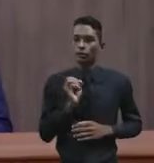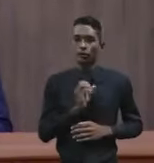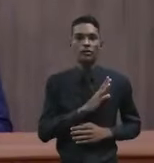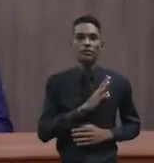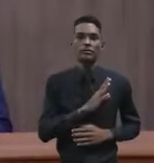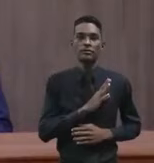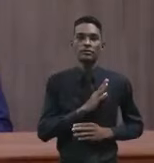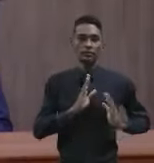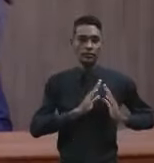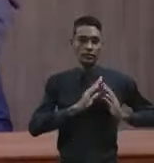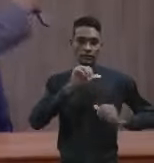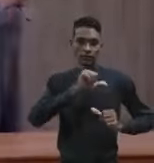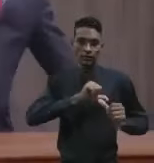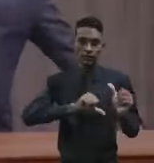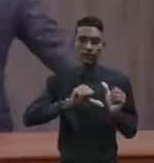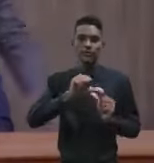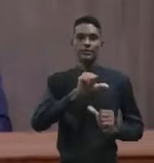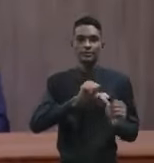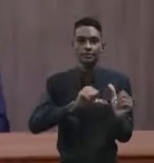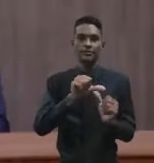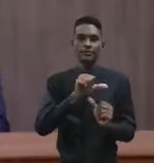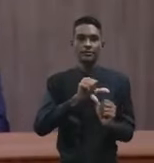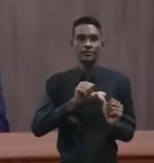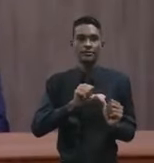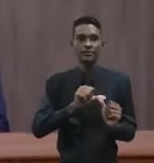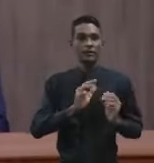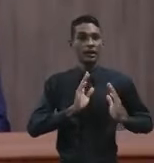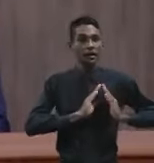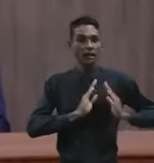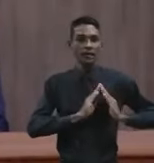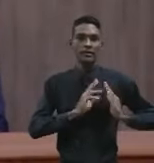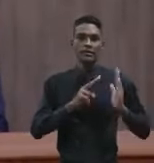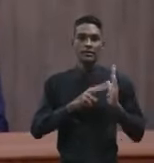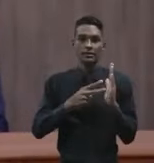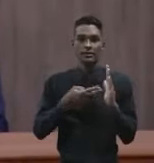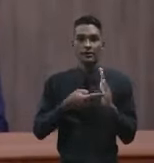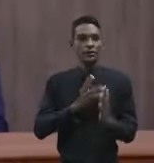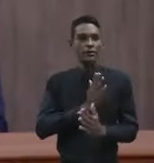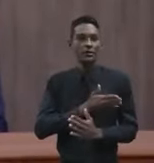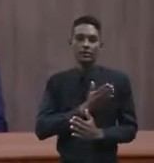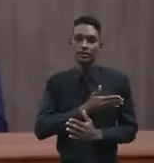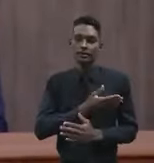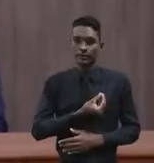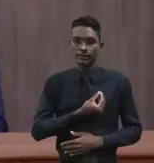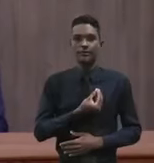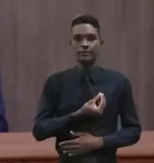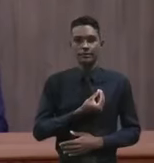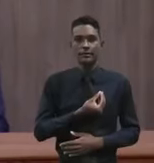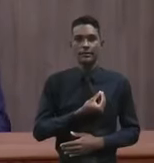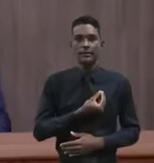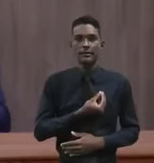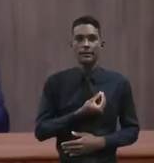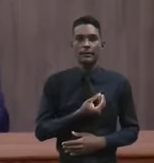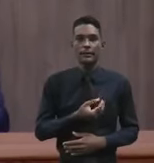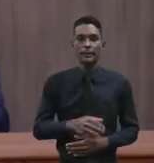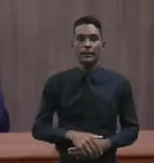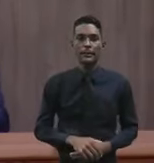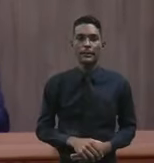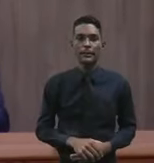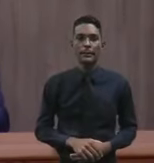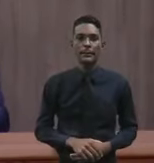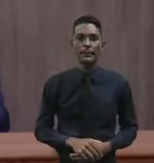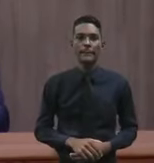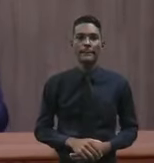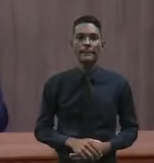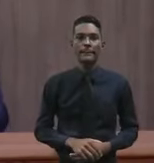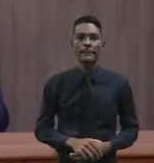porta novinha, eita, para a tua casa, vai ficar bela, não é? Eita, glória a Deus, né? Tem aquele